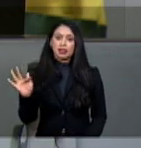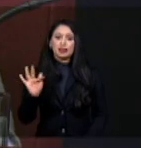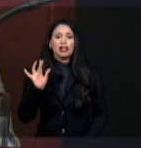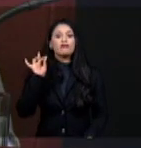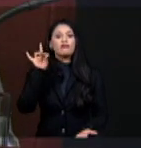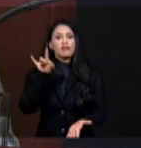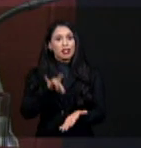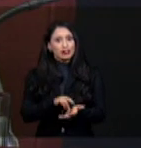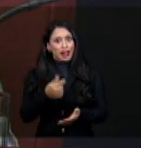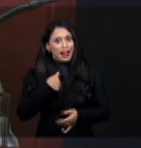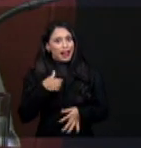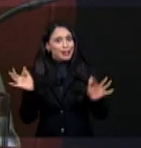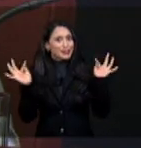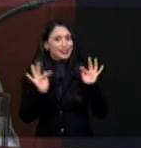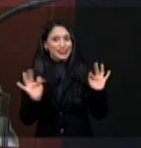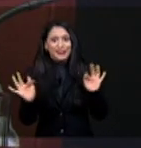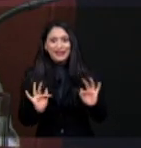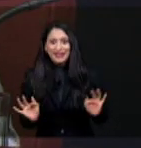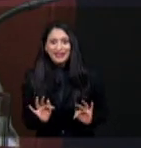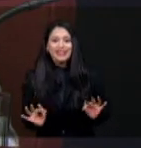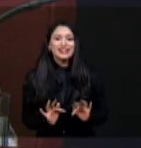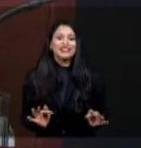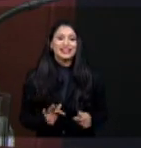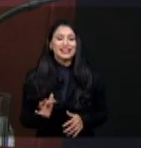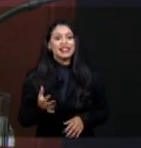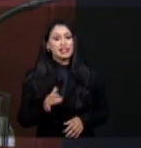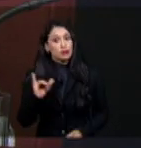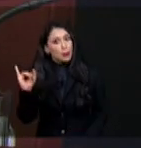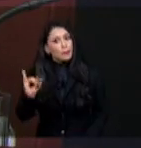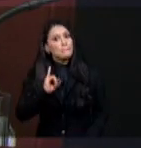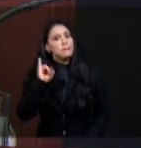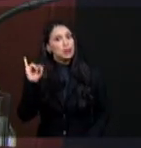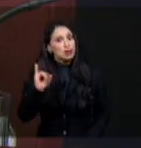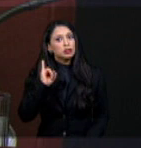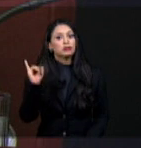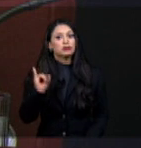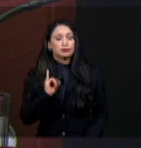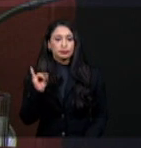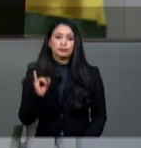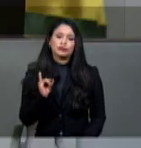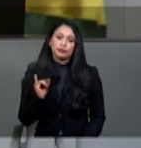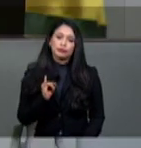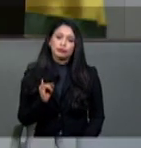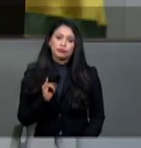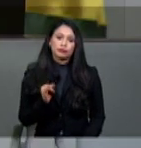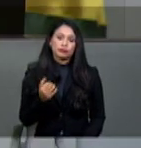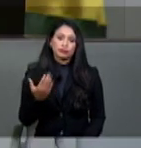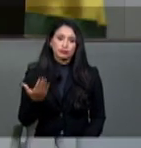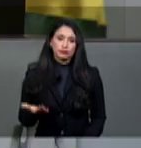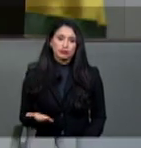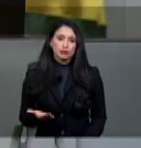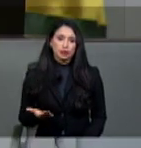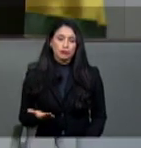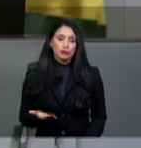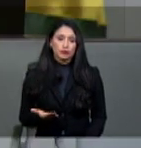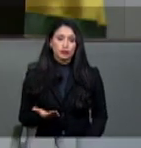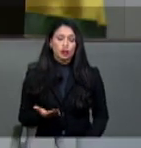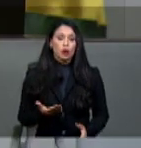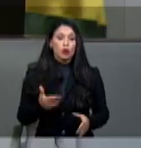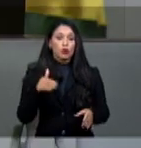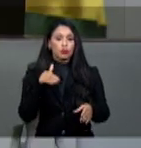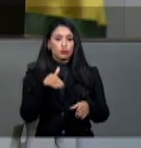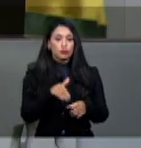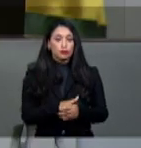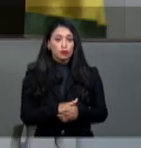dou fiquei felicíssima ministrando no voto foi importante isso na televisão passou a primeira parte do seu